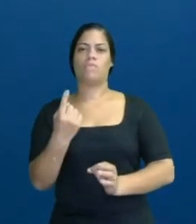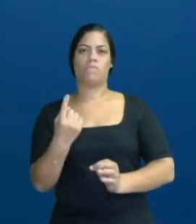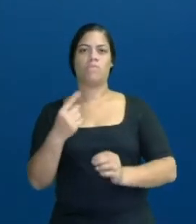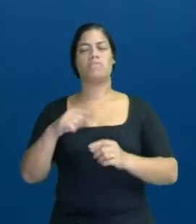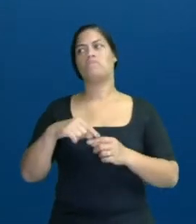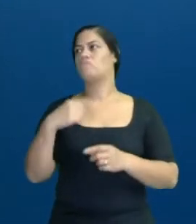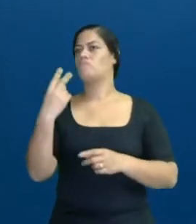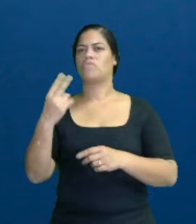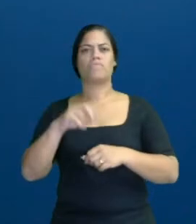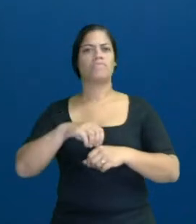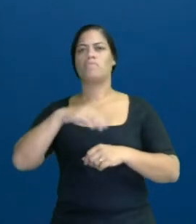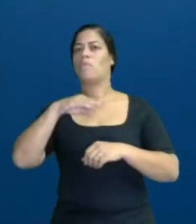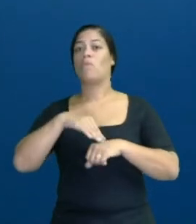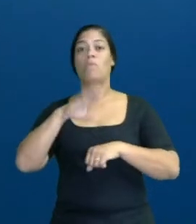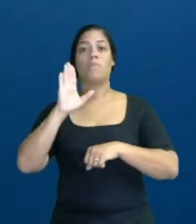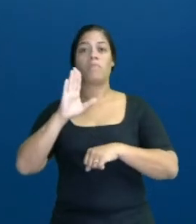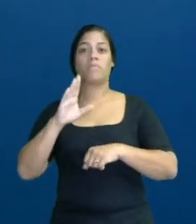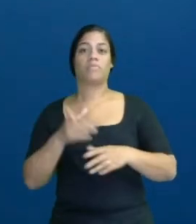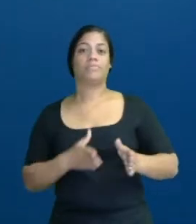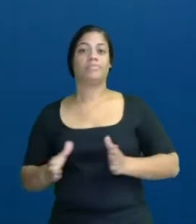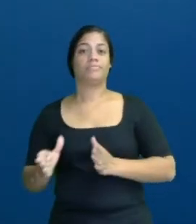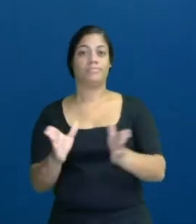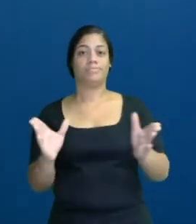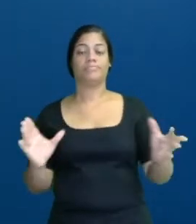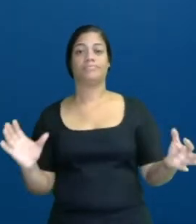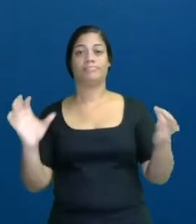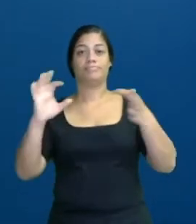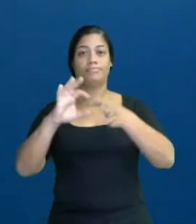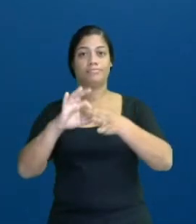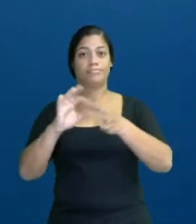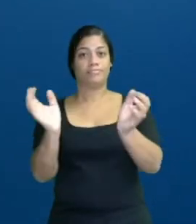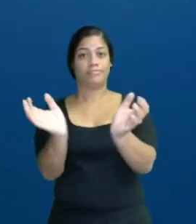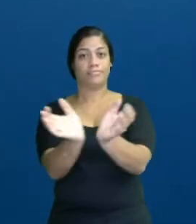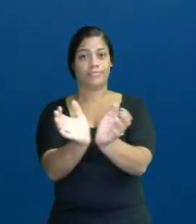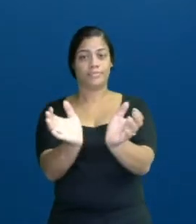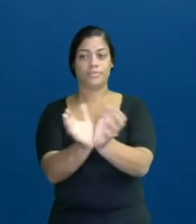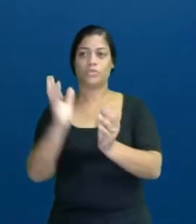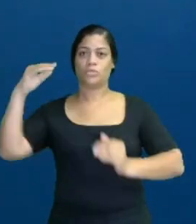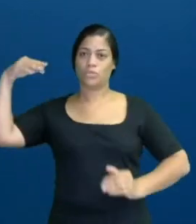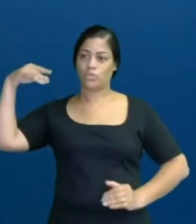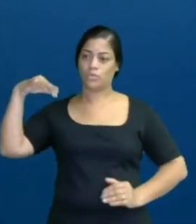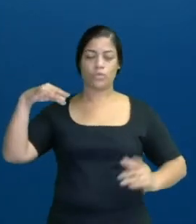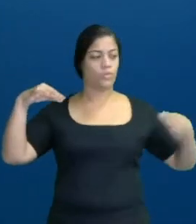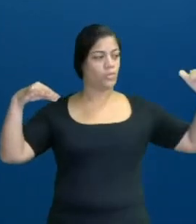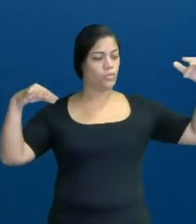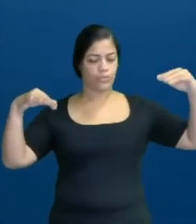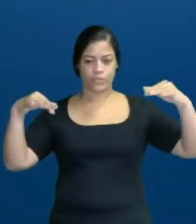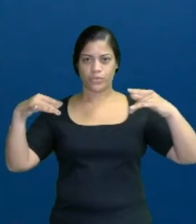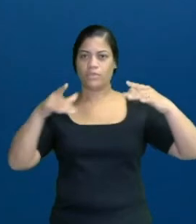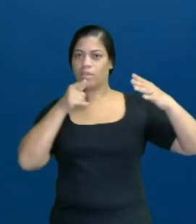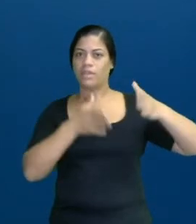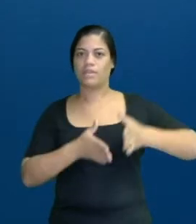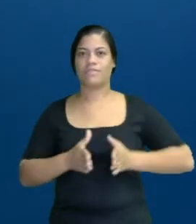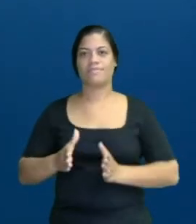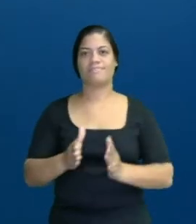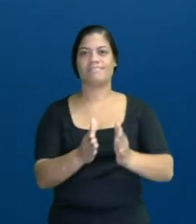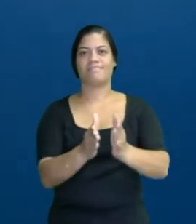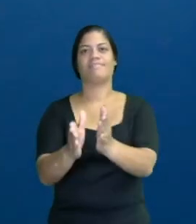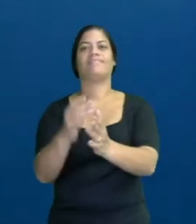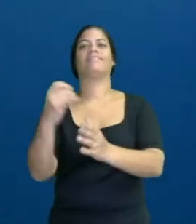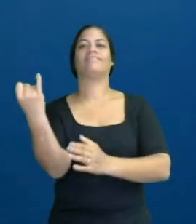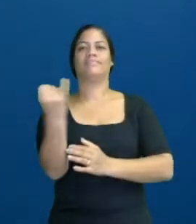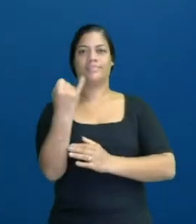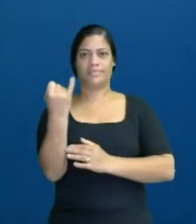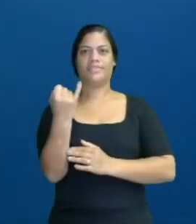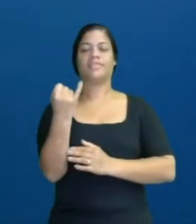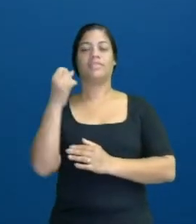rios principais e um conjunto de afluentes que desaguam nesse rio principal.